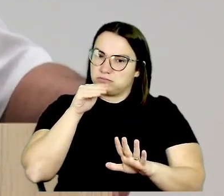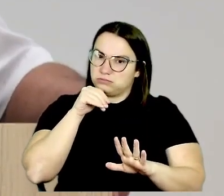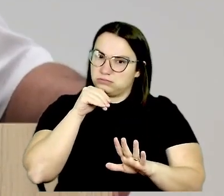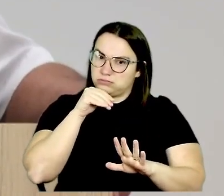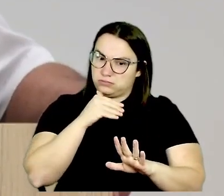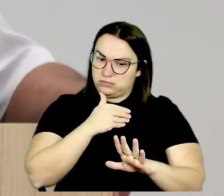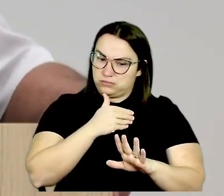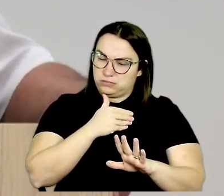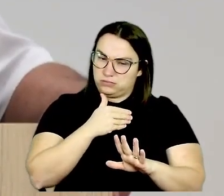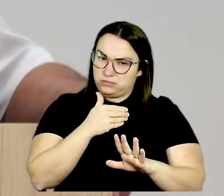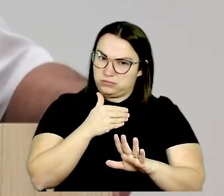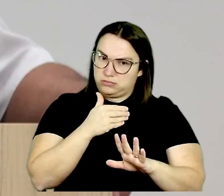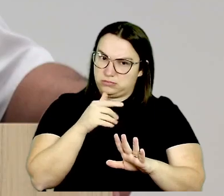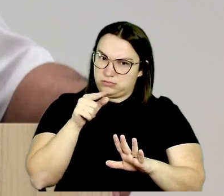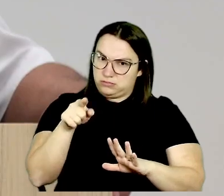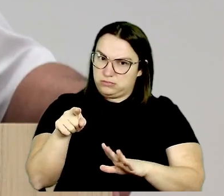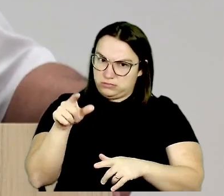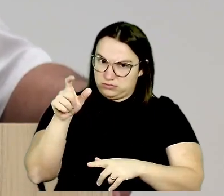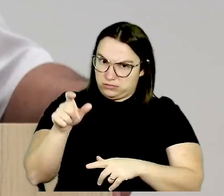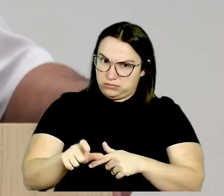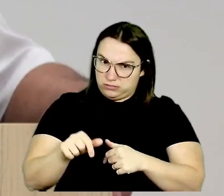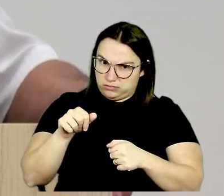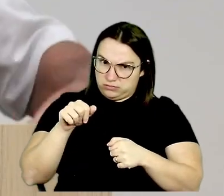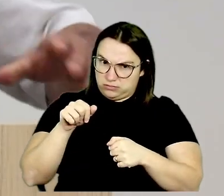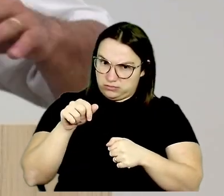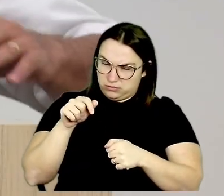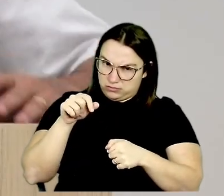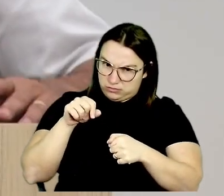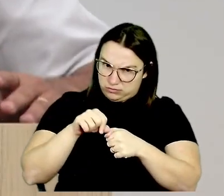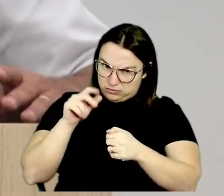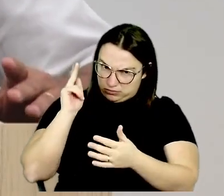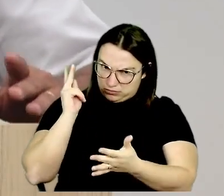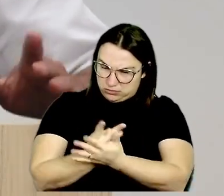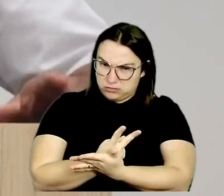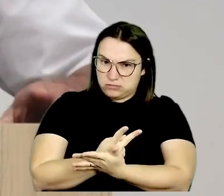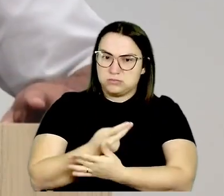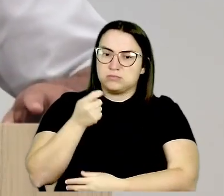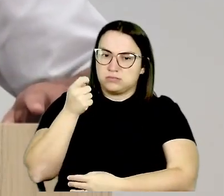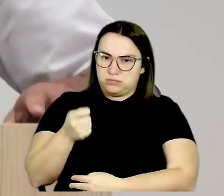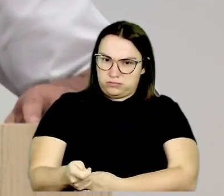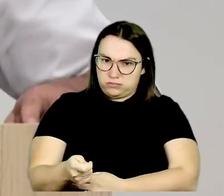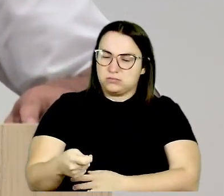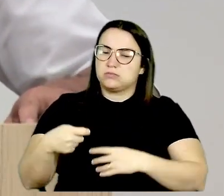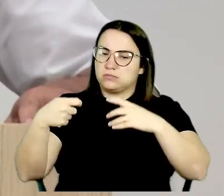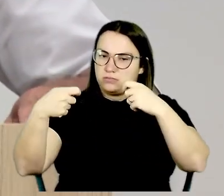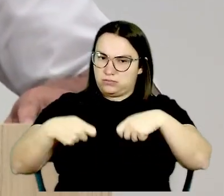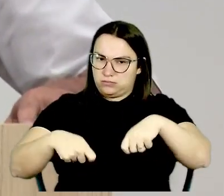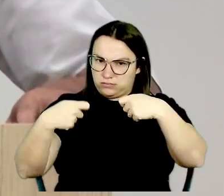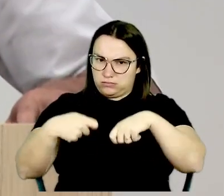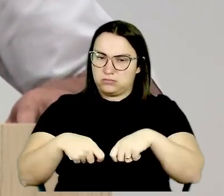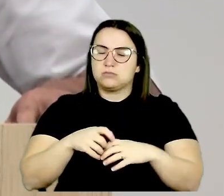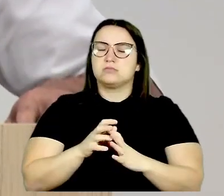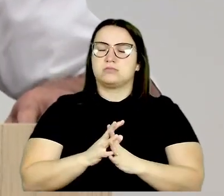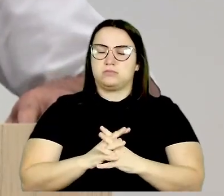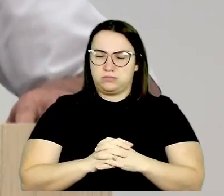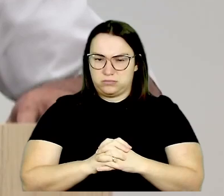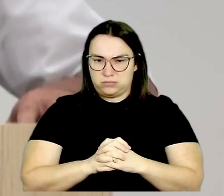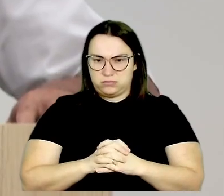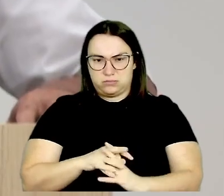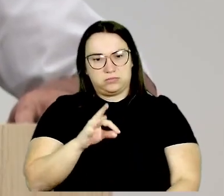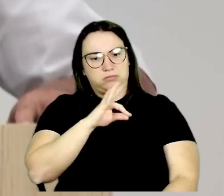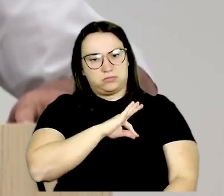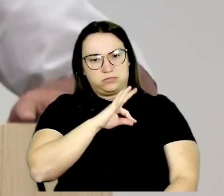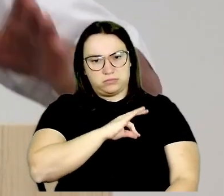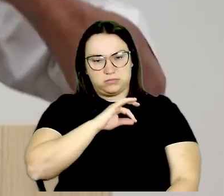está fazendo ou agindo dessa forma, tem que ser penalizado. E quando digo aqui, o prefeito